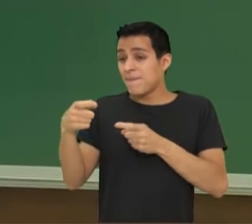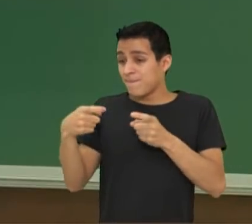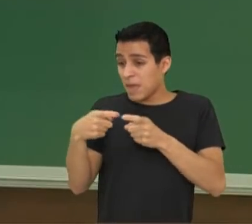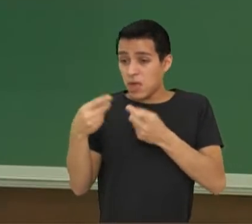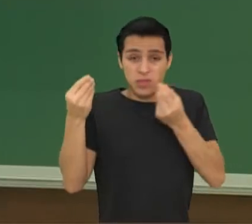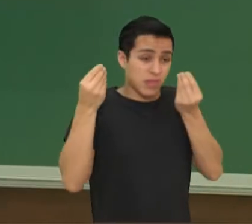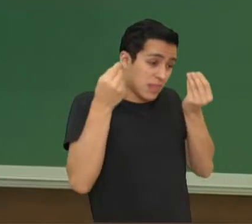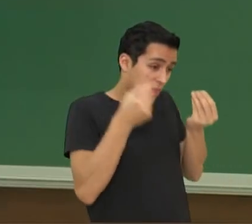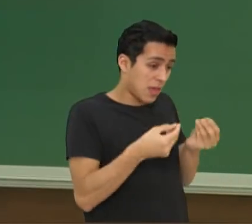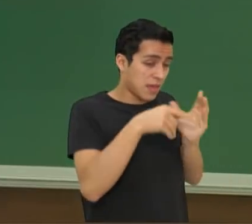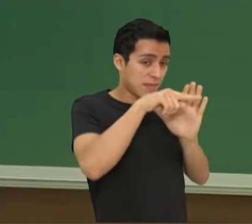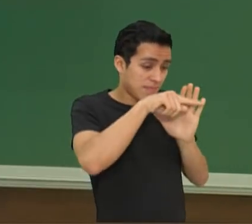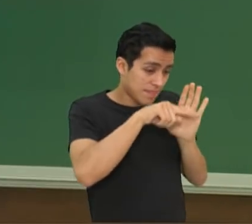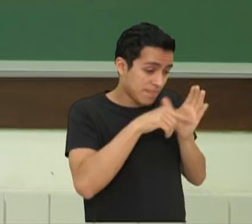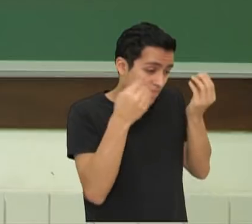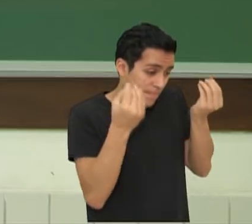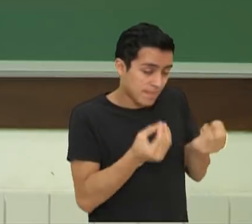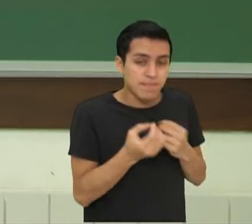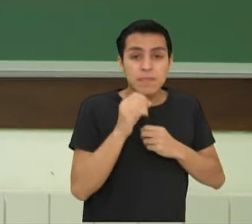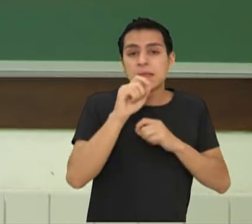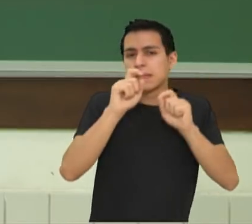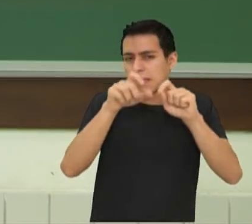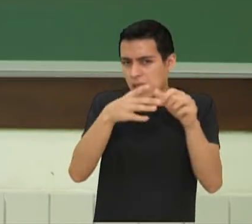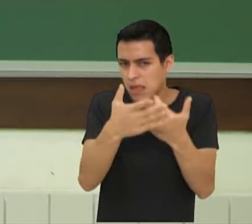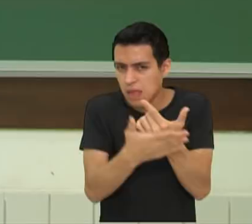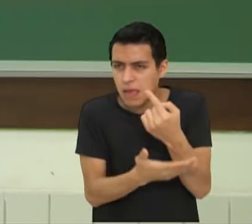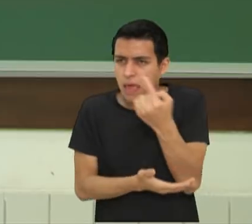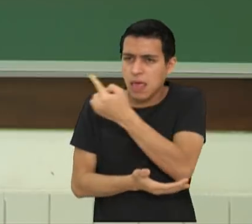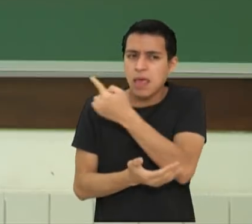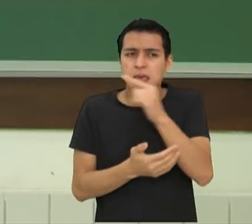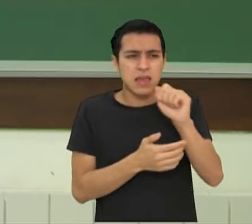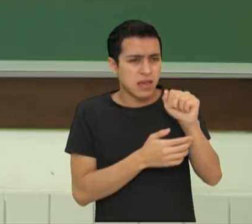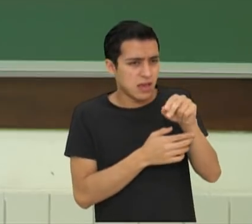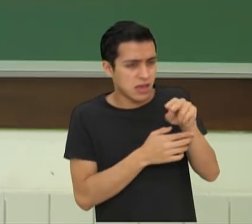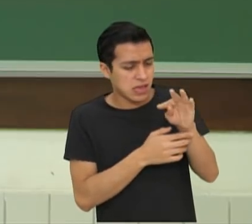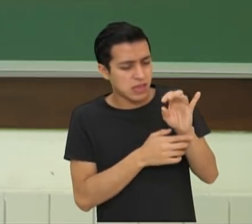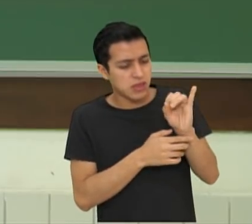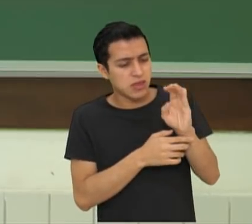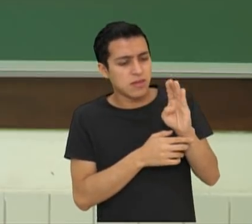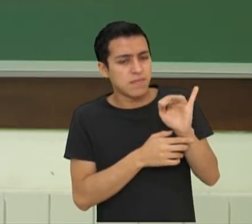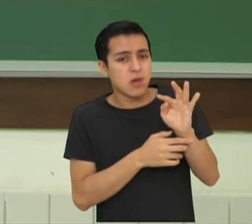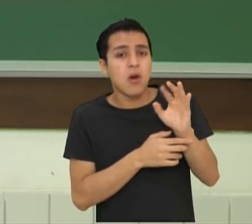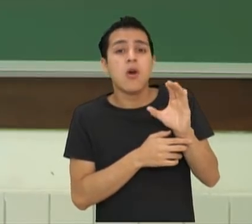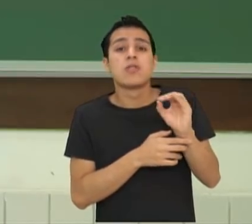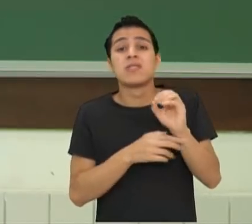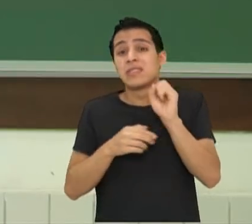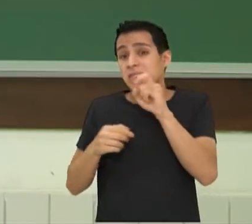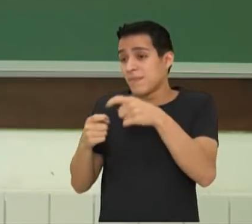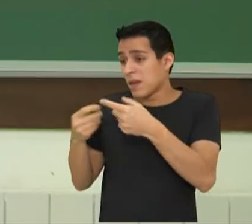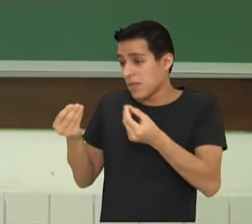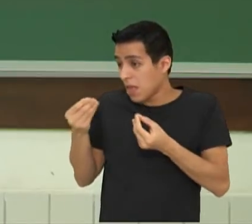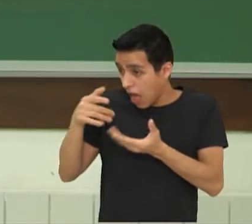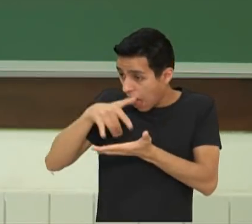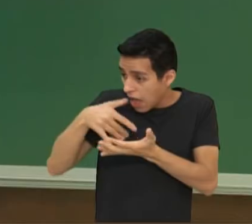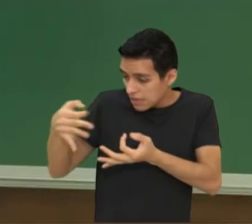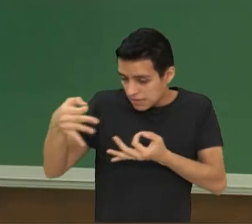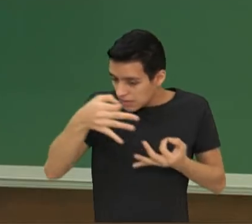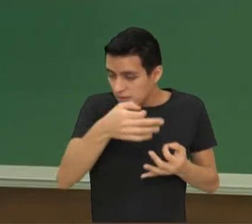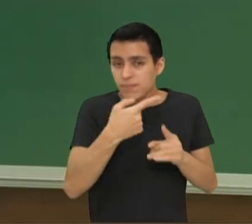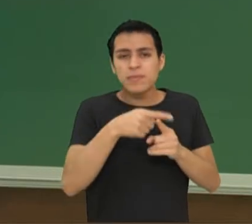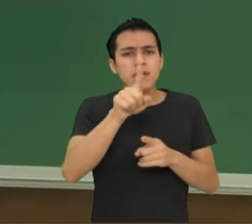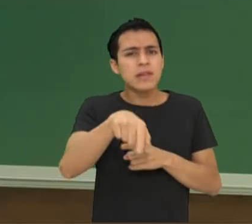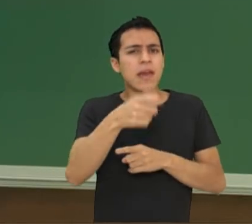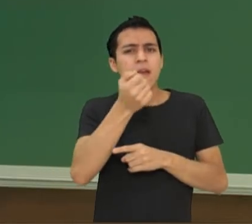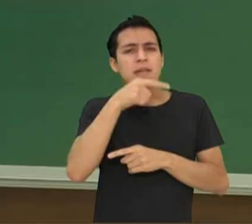prescrição médica. Você só pode comprar, inclusive, esse remédio com a receita do seu médico, porque são